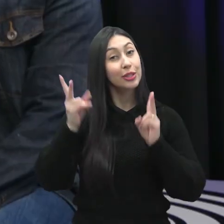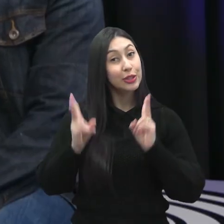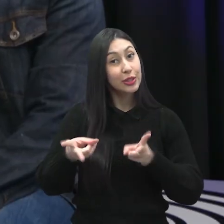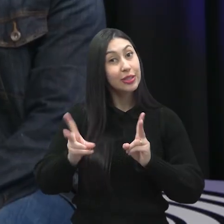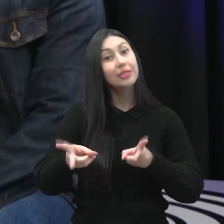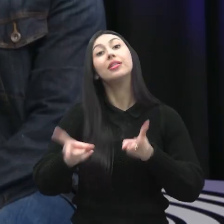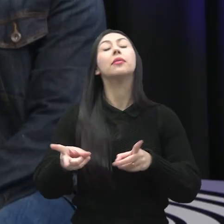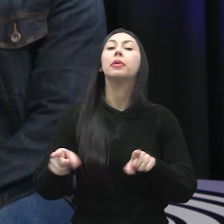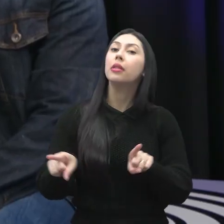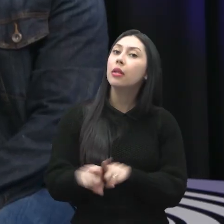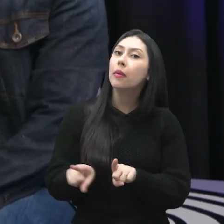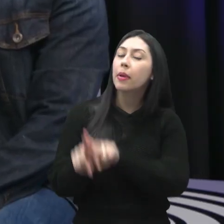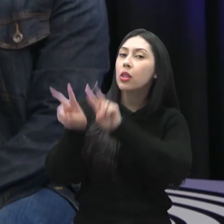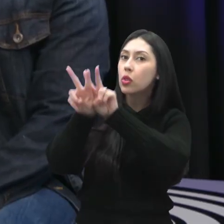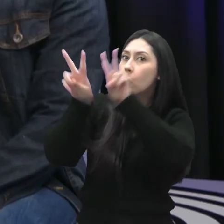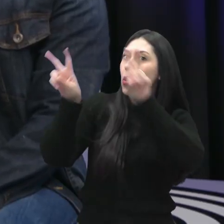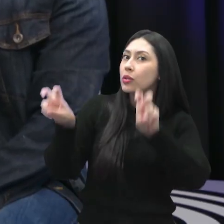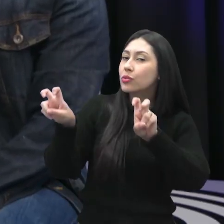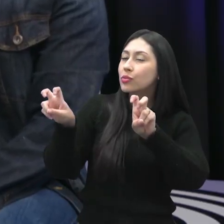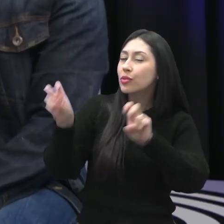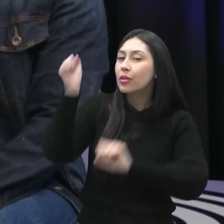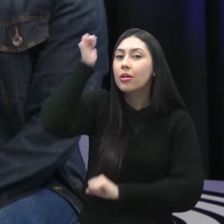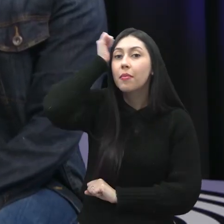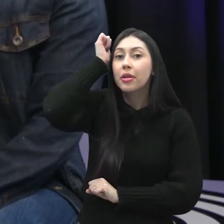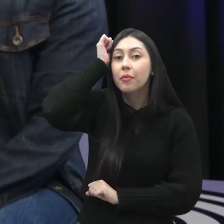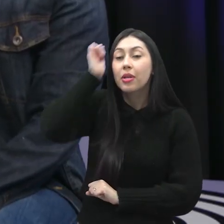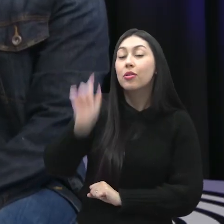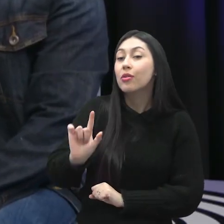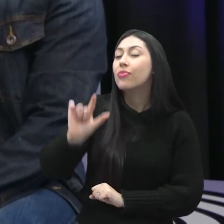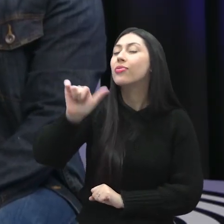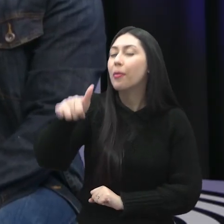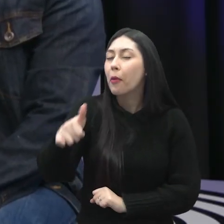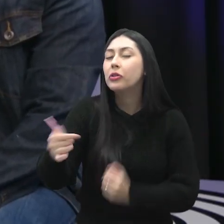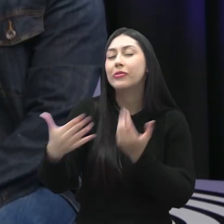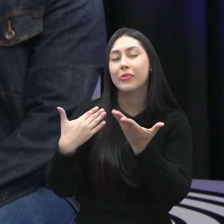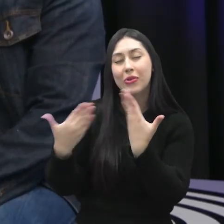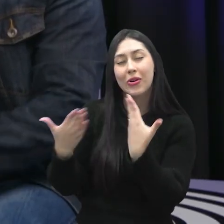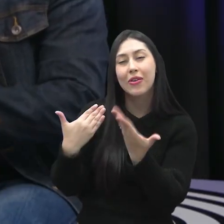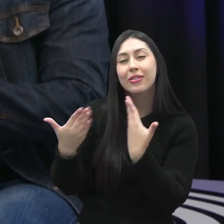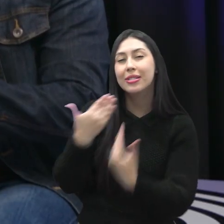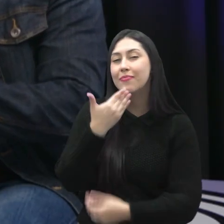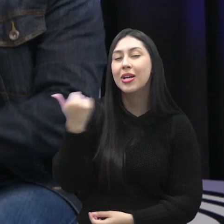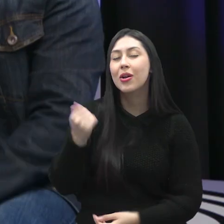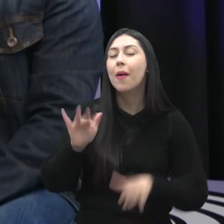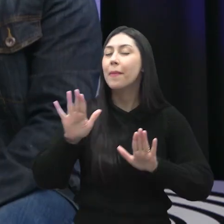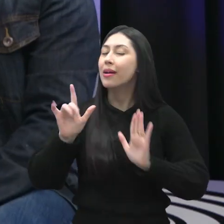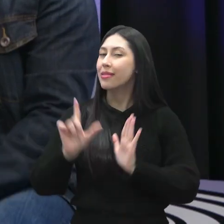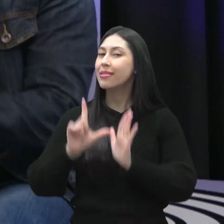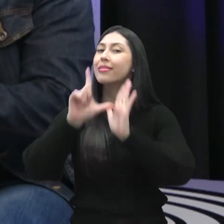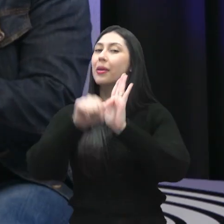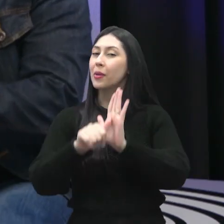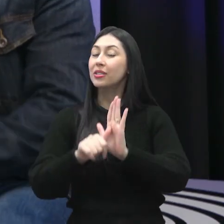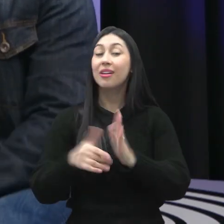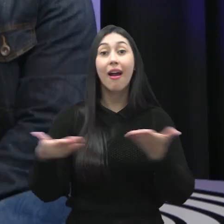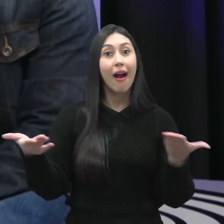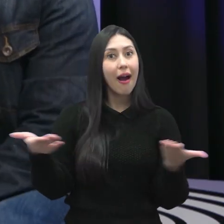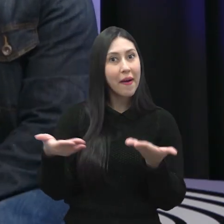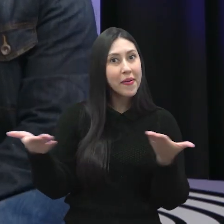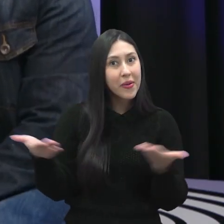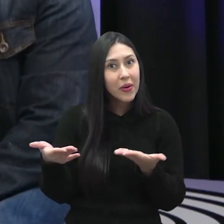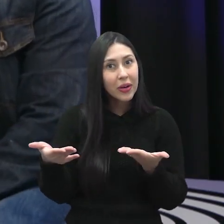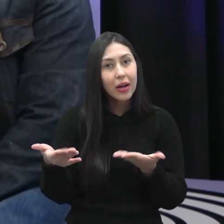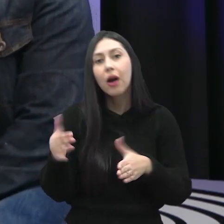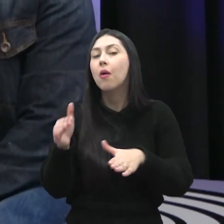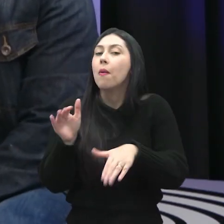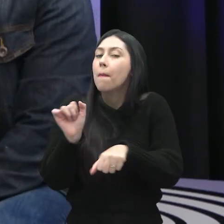Sempre. Essa questão que a Fernanda acabou de abordar, que a gente vai aprofundar mais, que é a questão do arrependimento, mas isso daqui a pouquinho, porque agora a gente